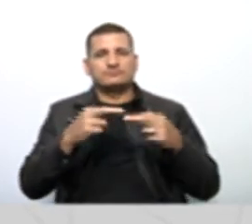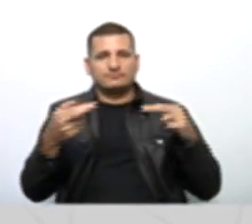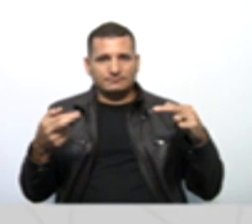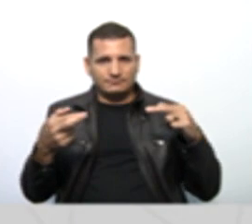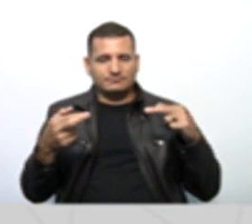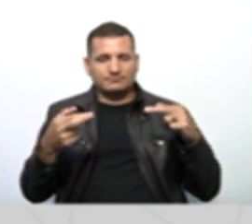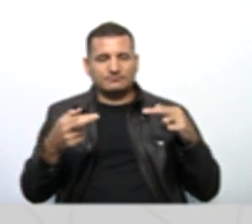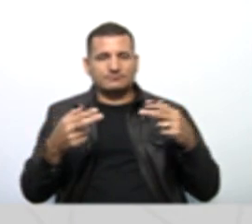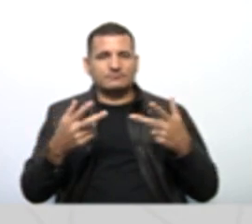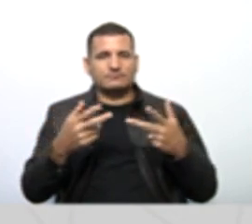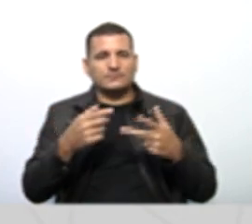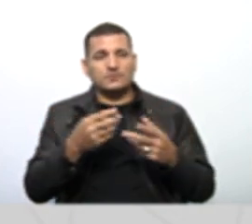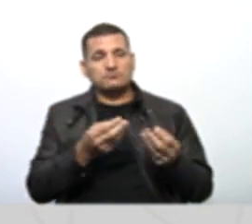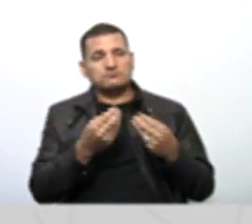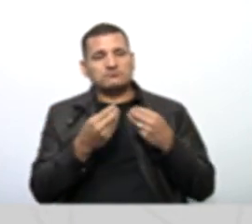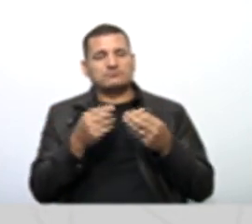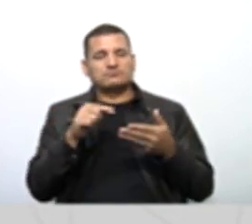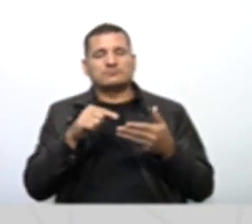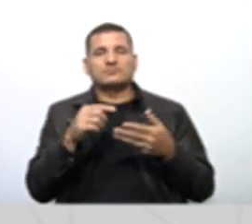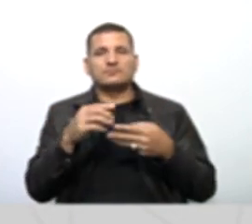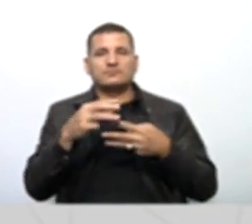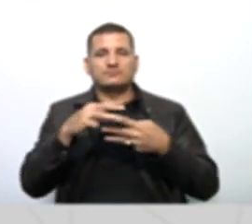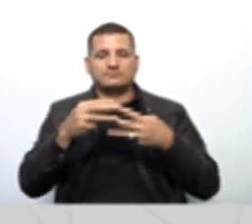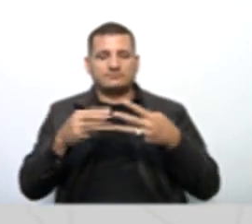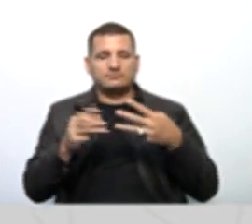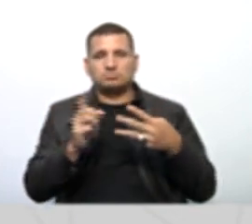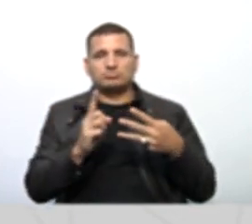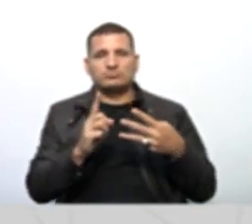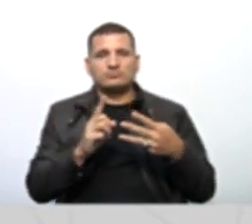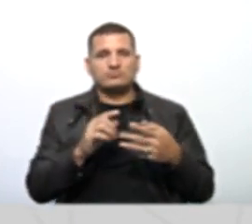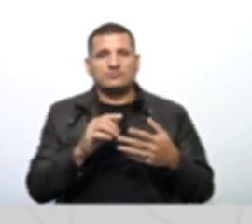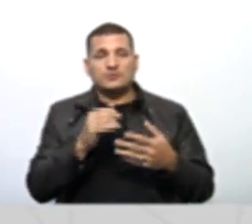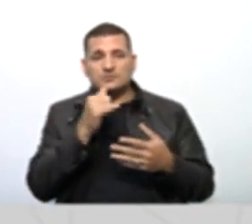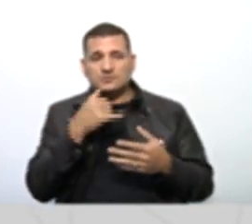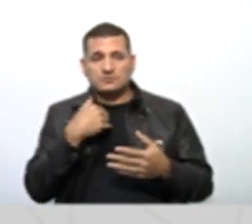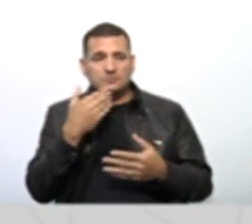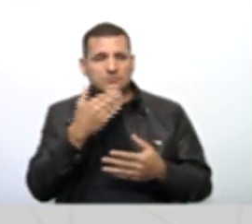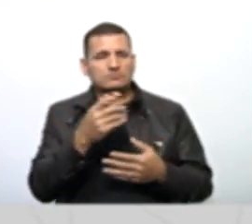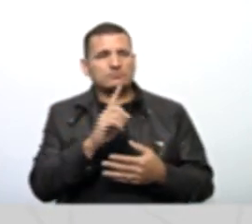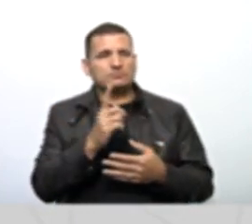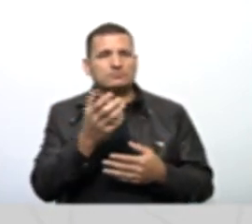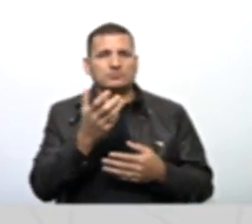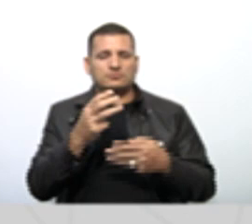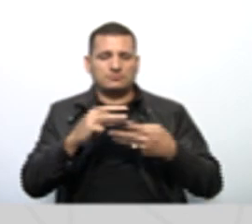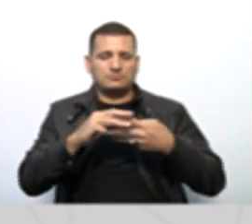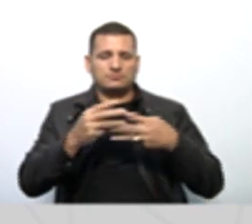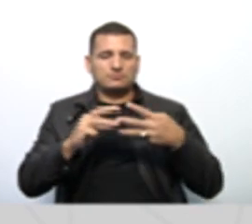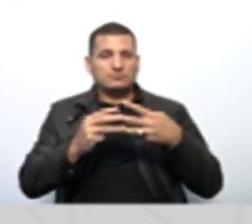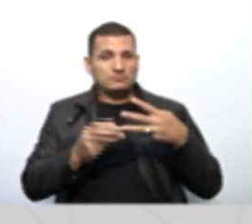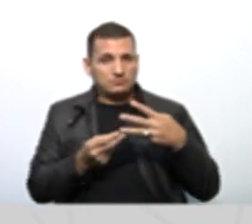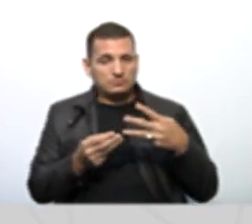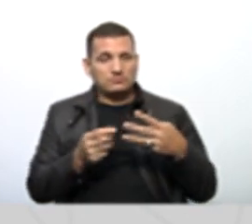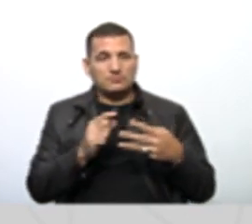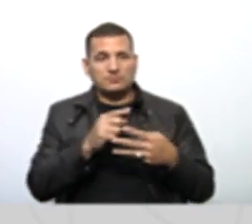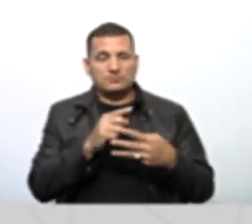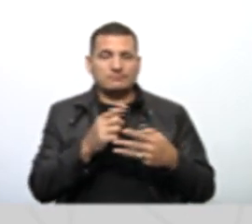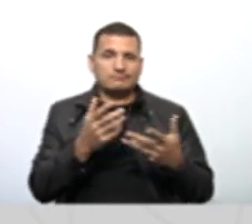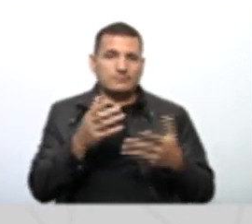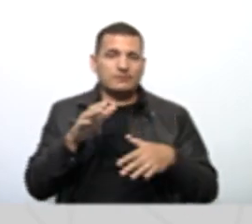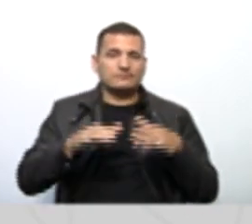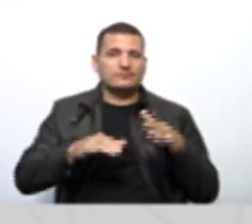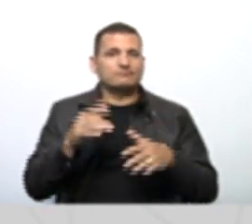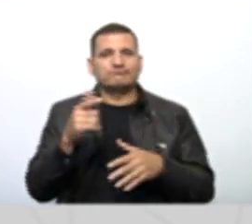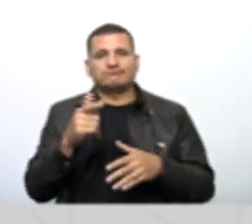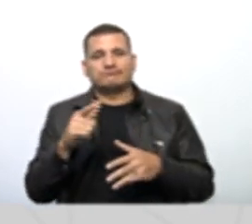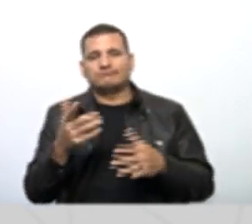oferecer esse daqui e nunca vai te oferecer outro a não ser que você peça e se você pedir logicamente é muito difícil e ainda nem